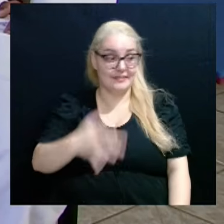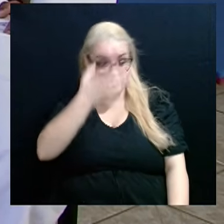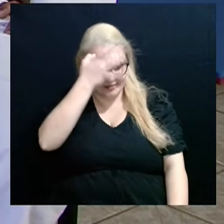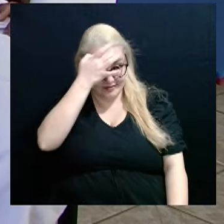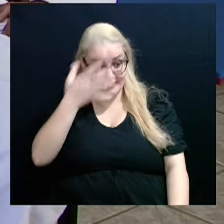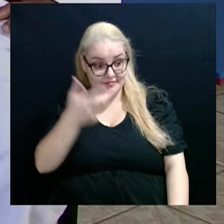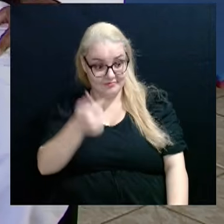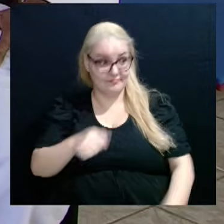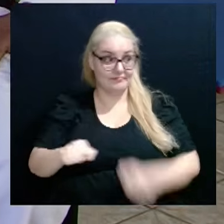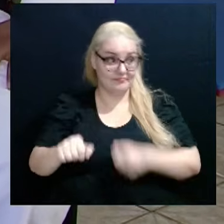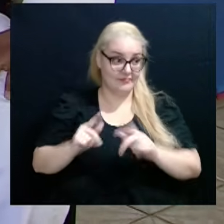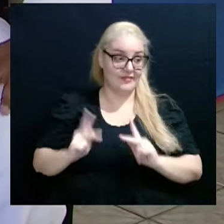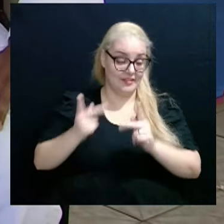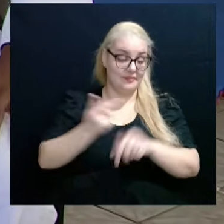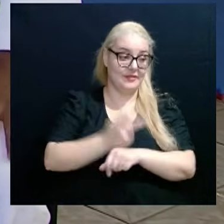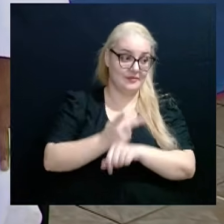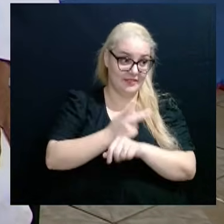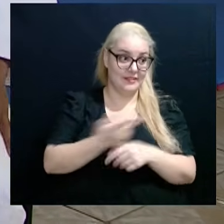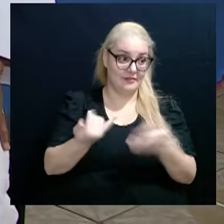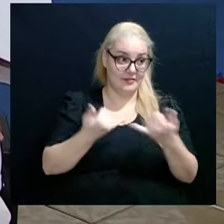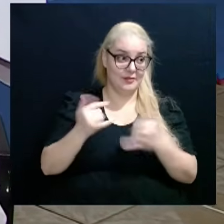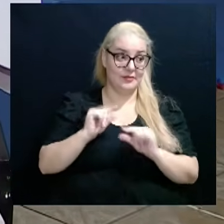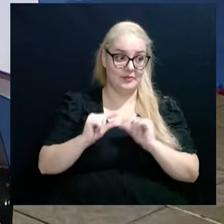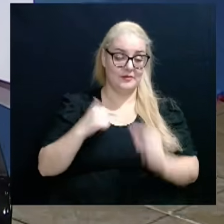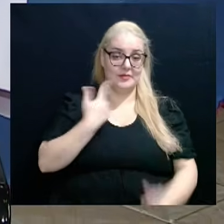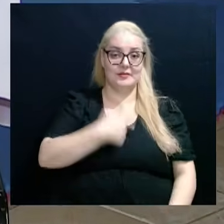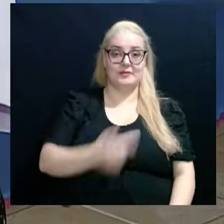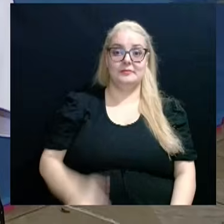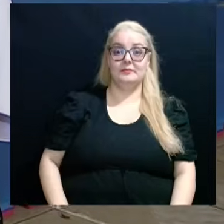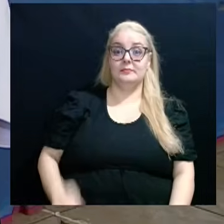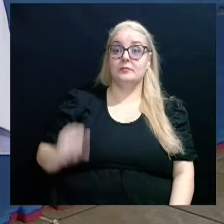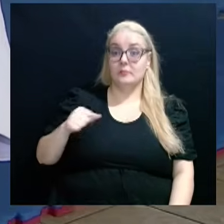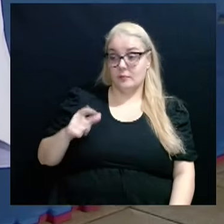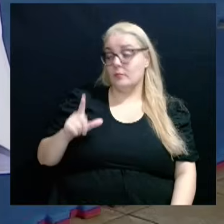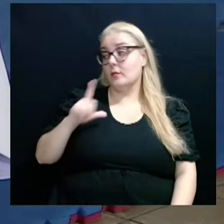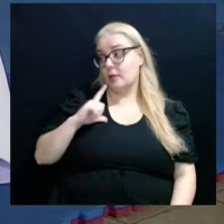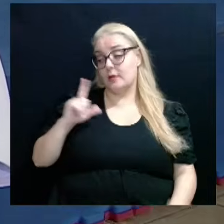pouquinho pra gente. Sim, a gente tem, apesar da dificuldade, porque